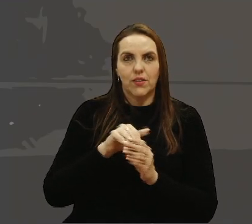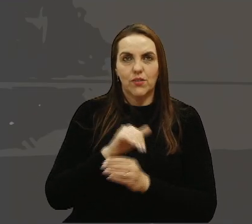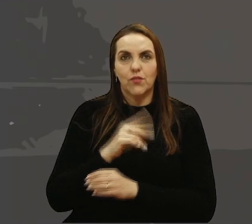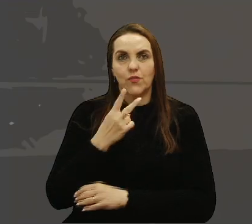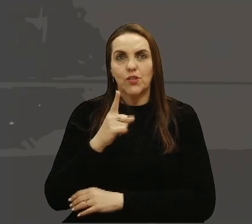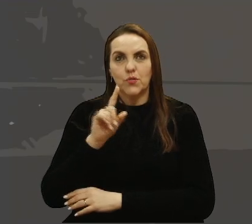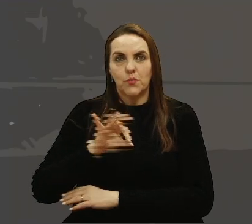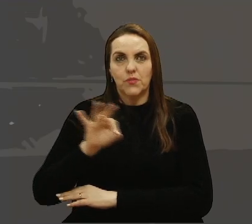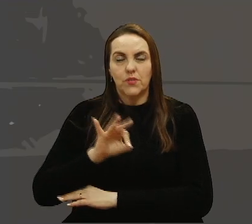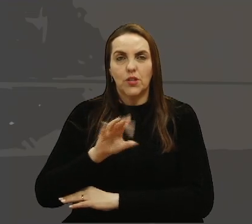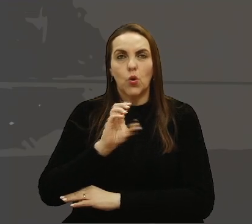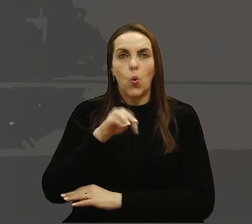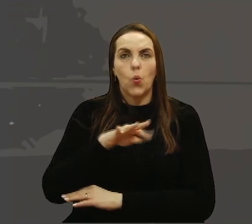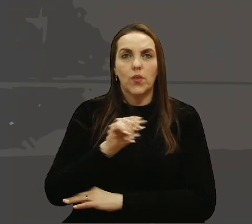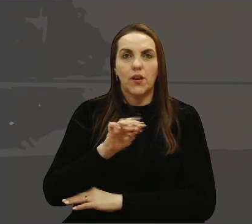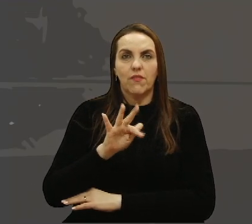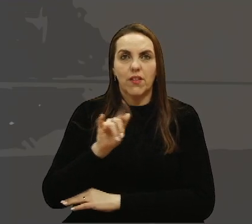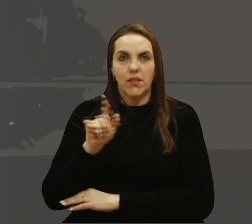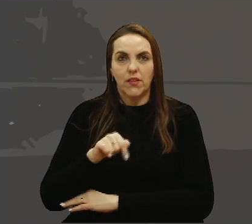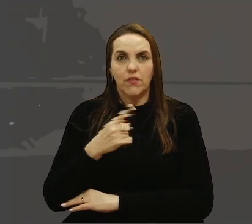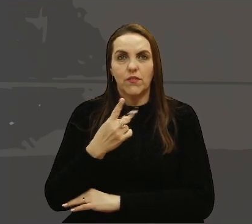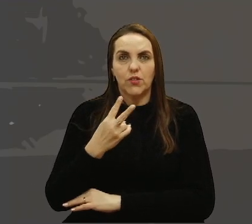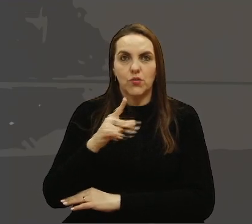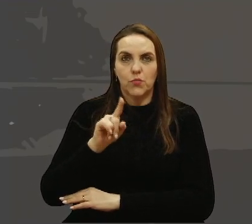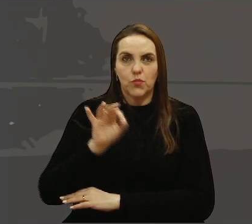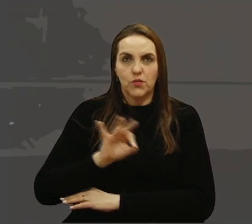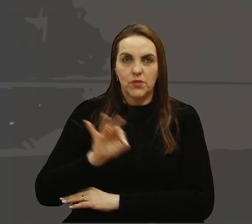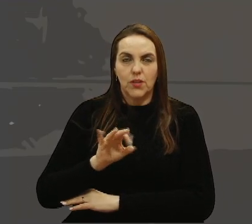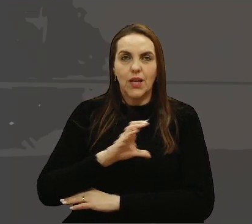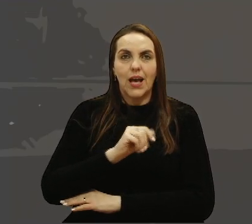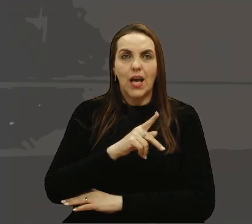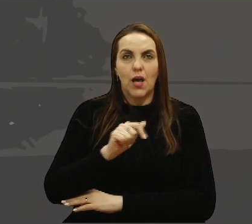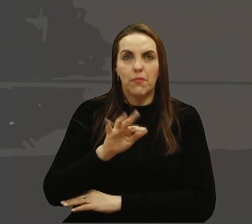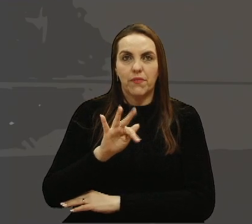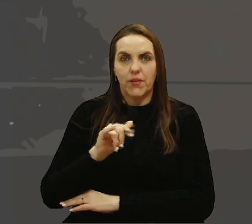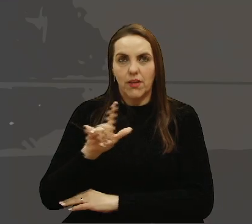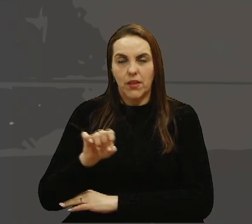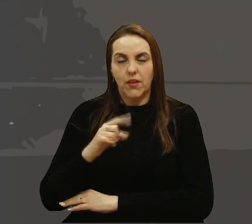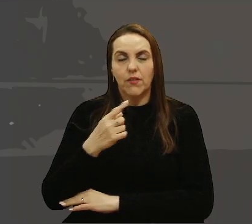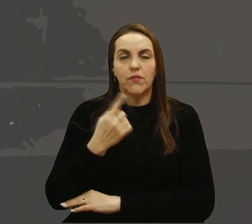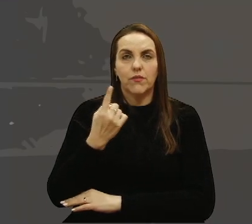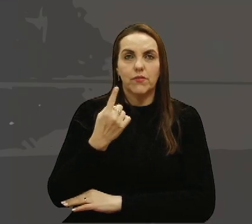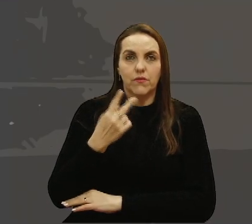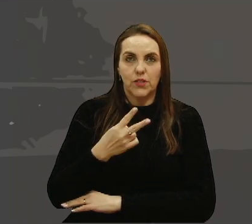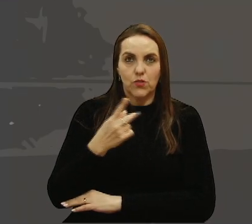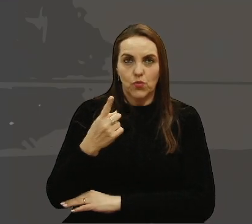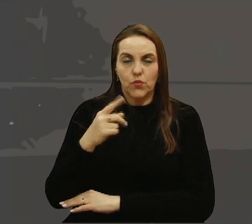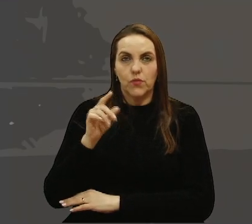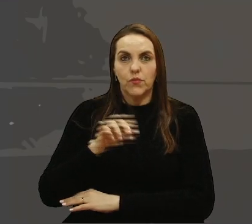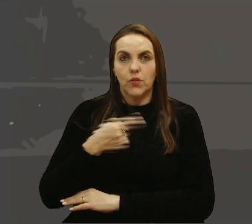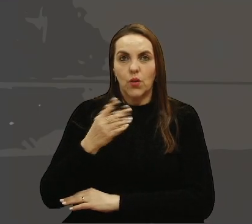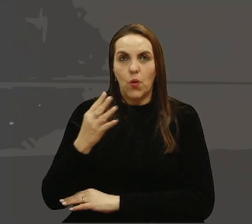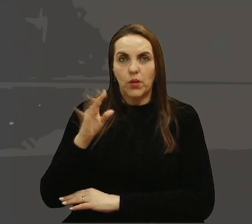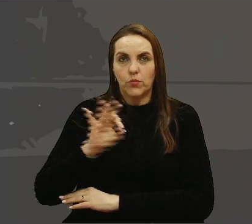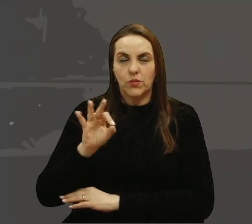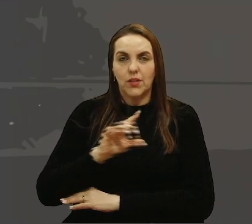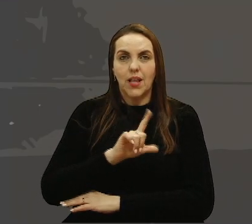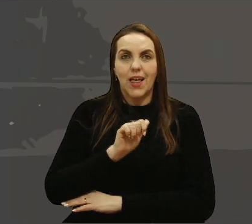Contrafilé, 21,4%. Capa de filé, 21,4%. Lagarto